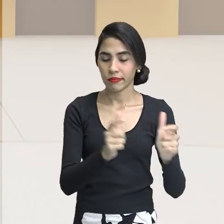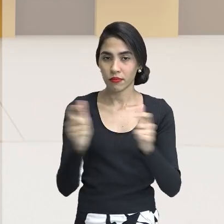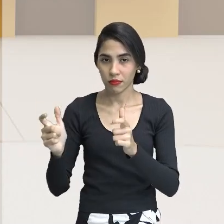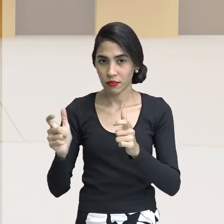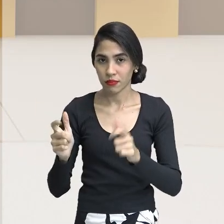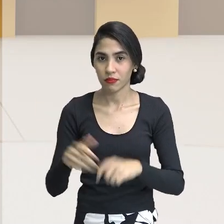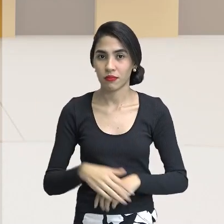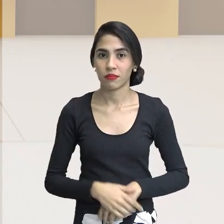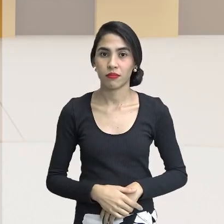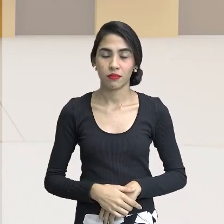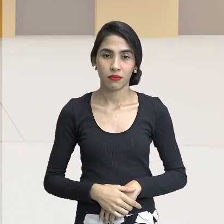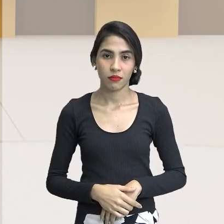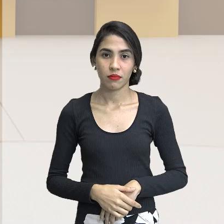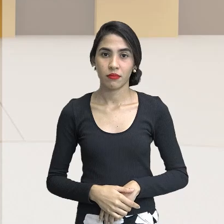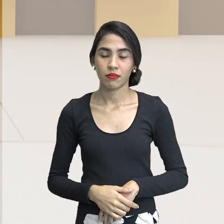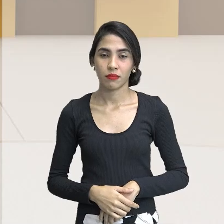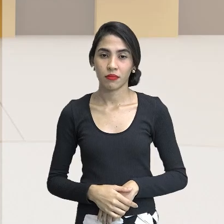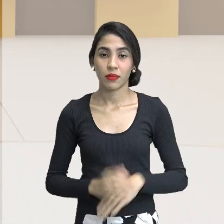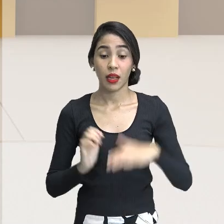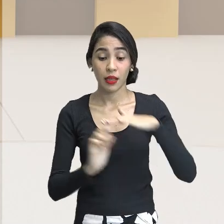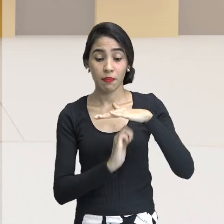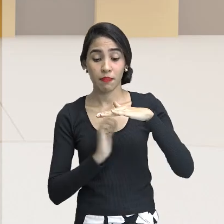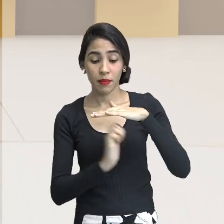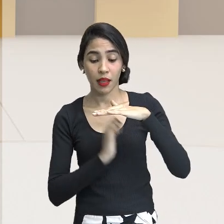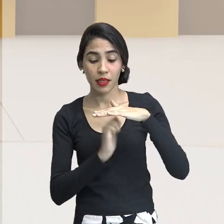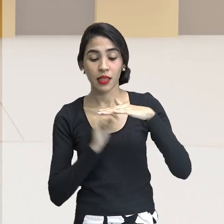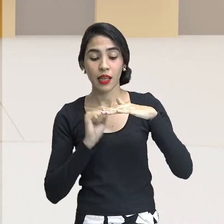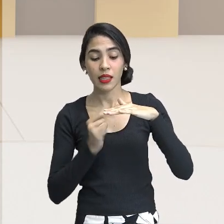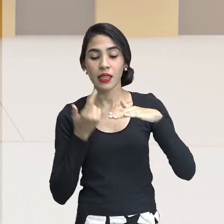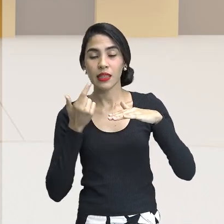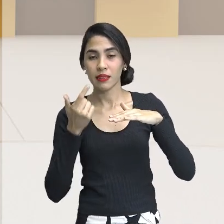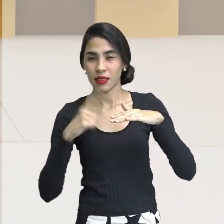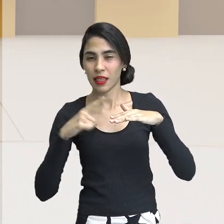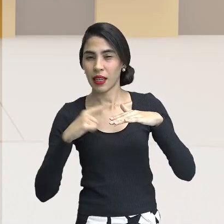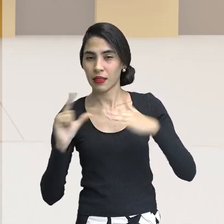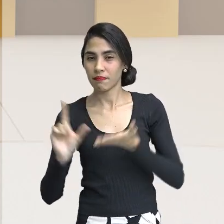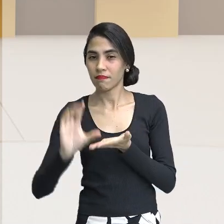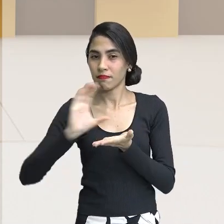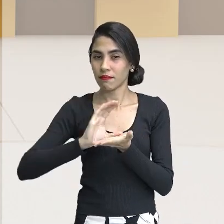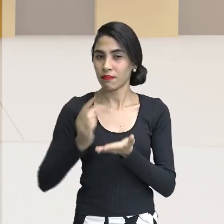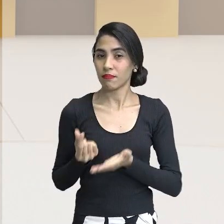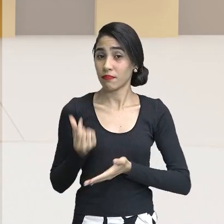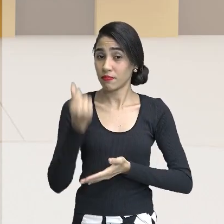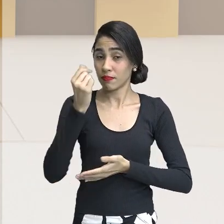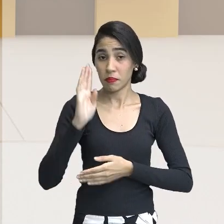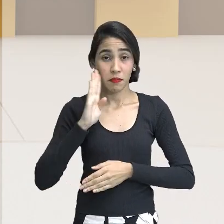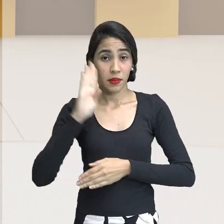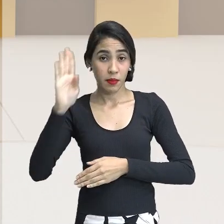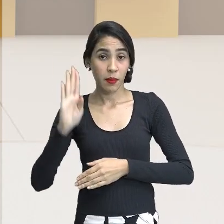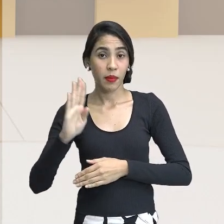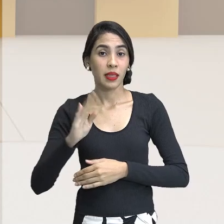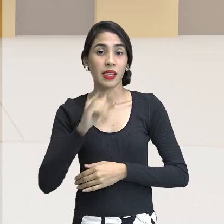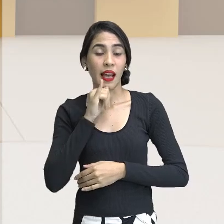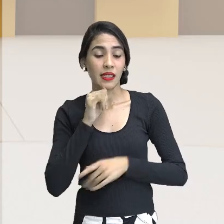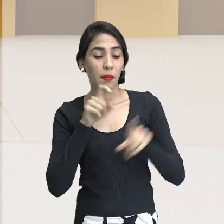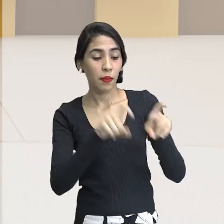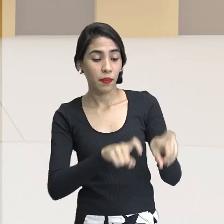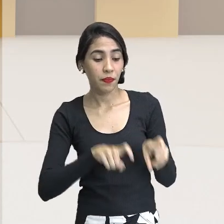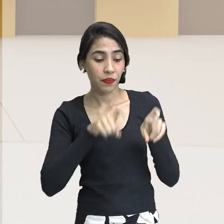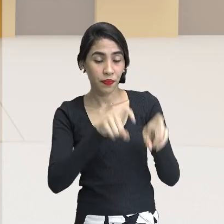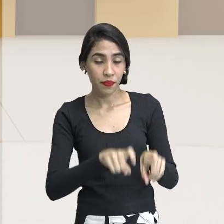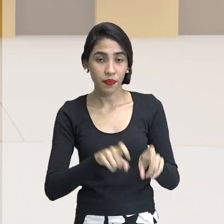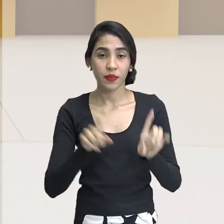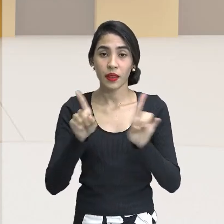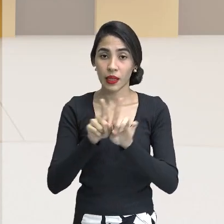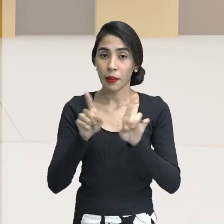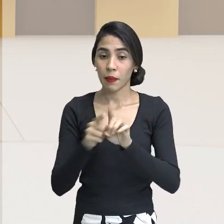pequeno, a parte empresarial ali acaba tendo esse lucro, tá? Principalmente com atividades de agricultura e